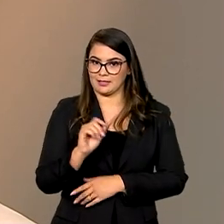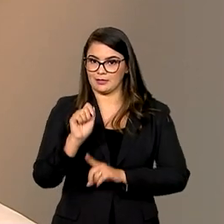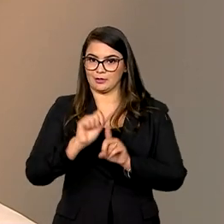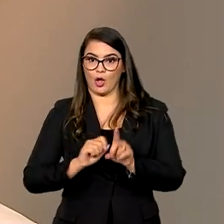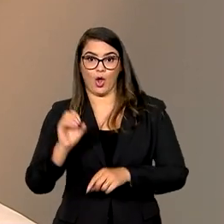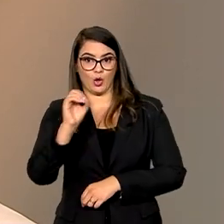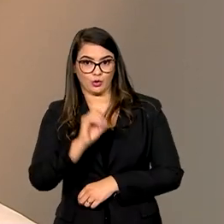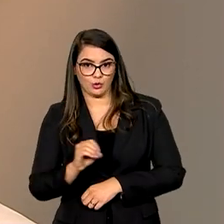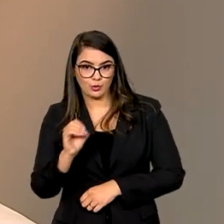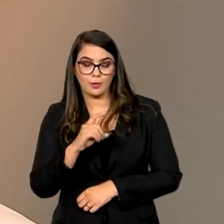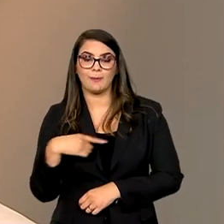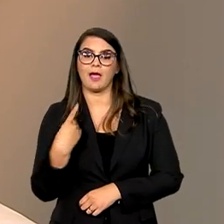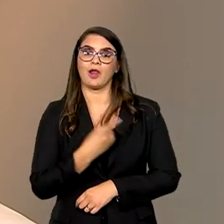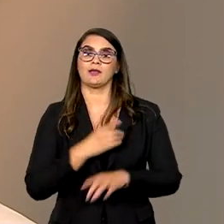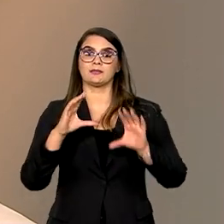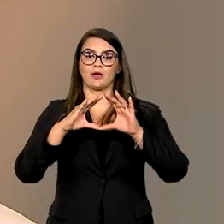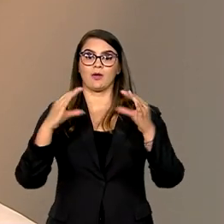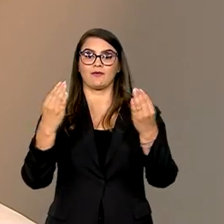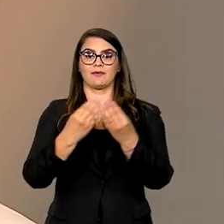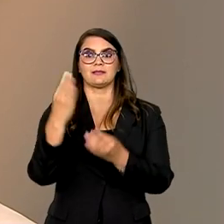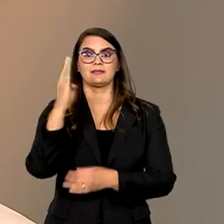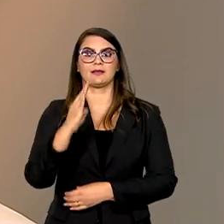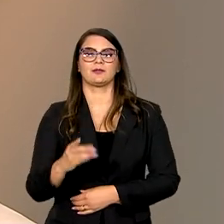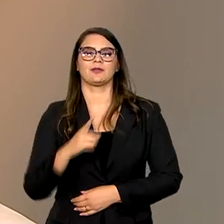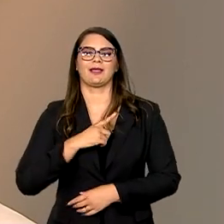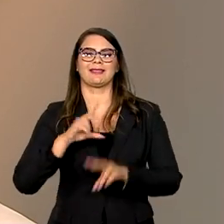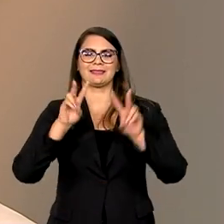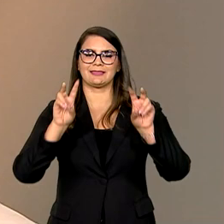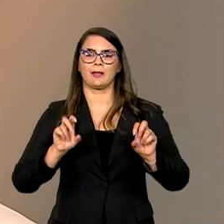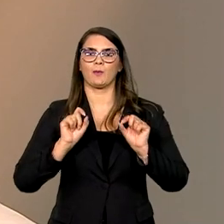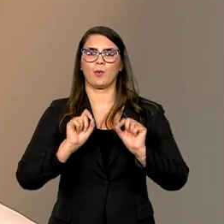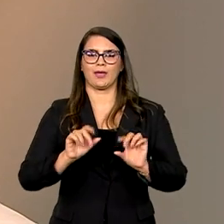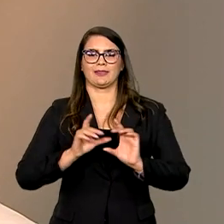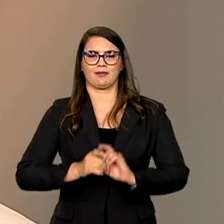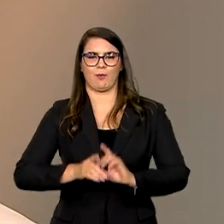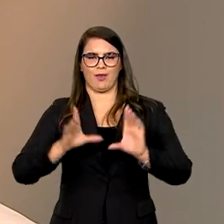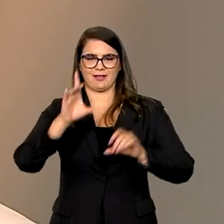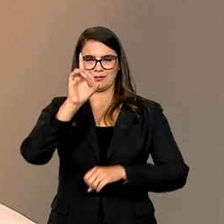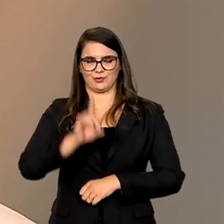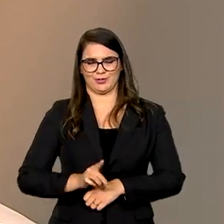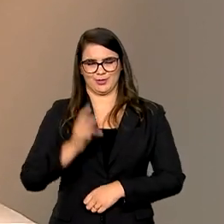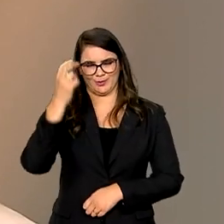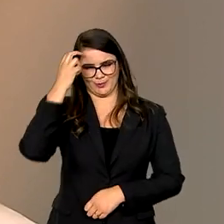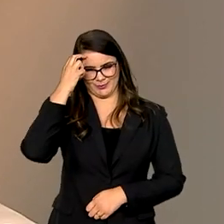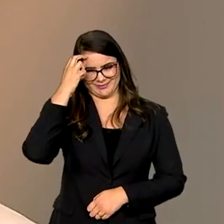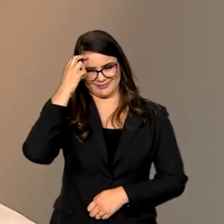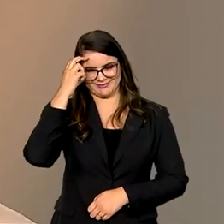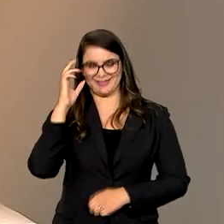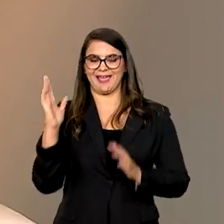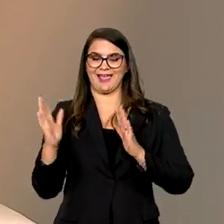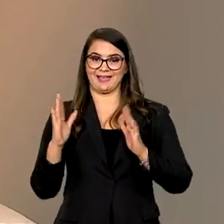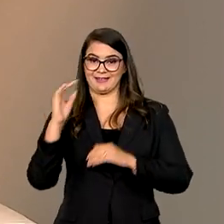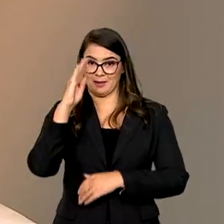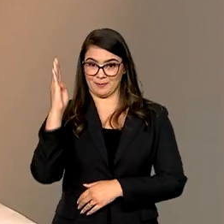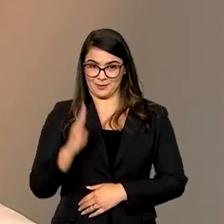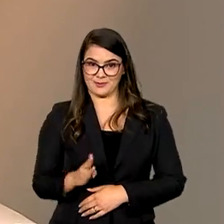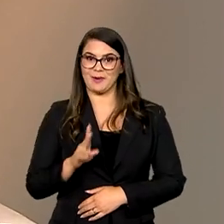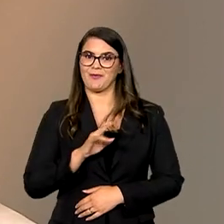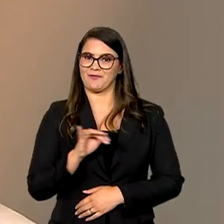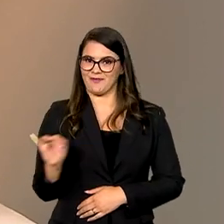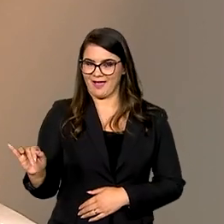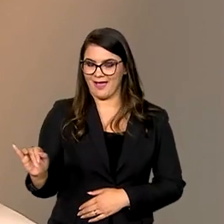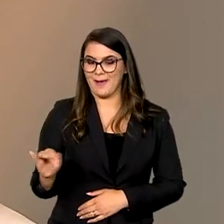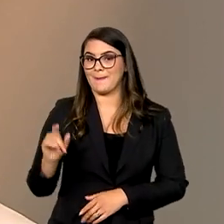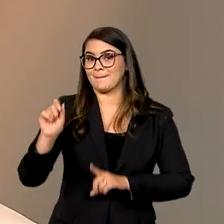também, e a nossa Conferência Nacional tem o grande tema de democracia e direito à cultura, e a nossa etapa nacional vai ser